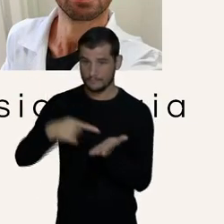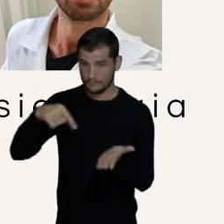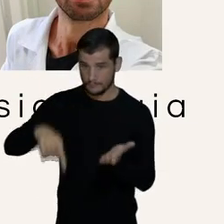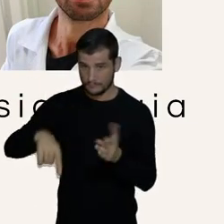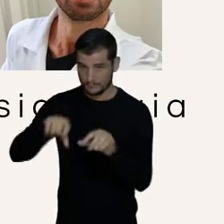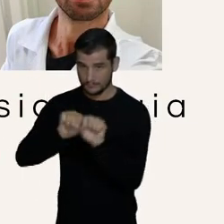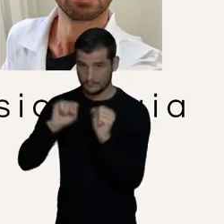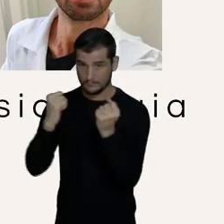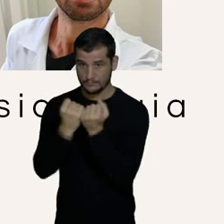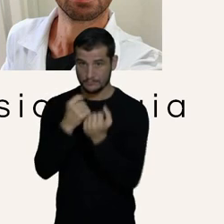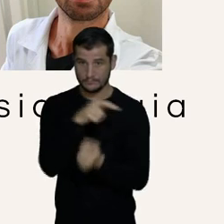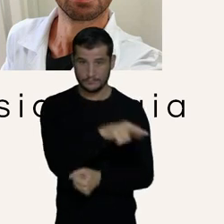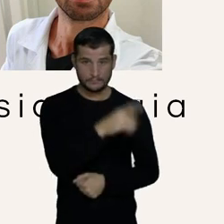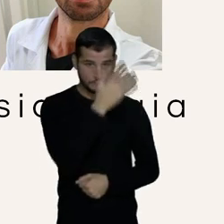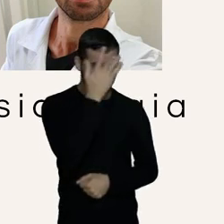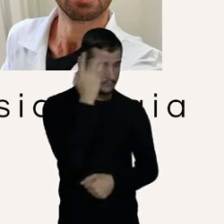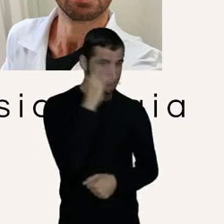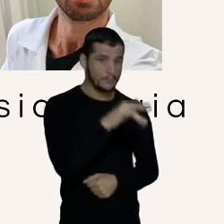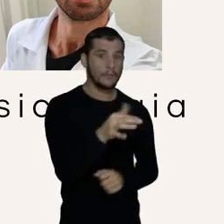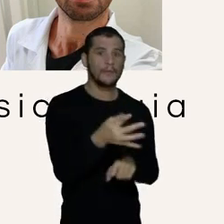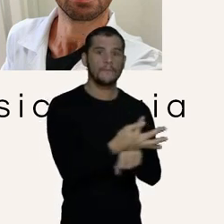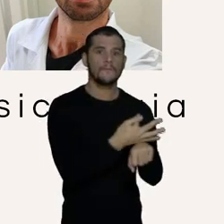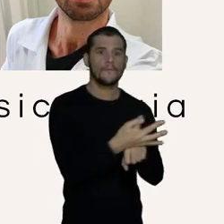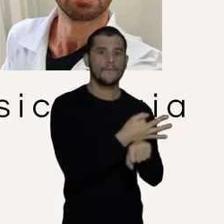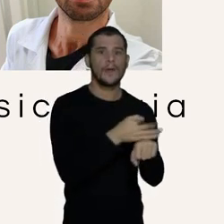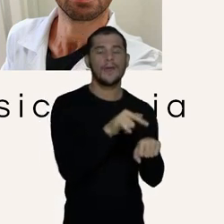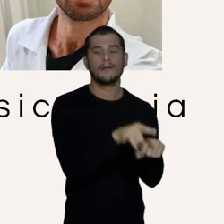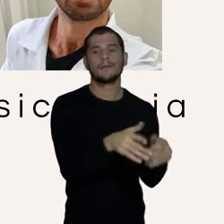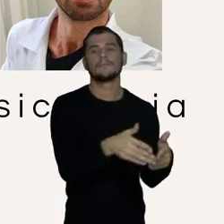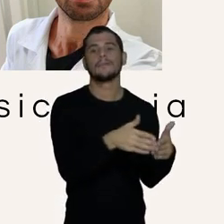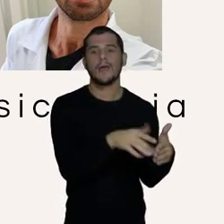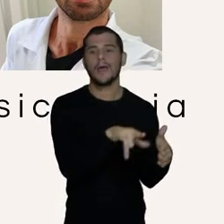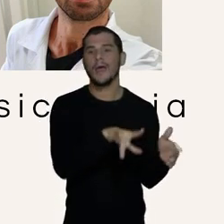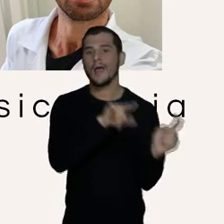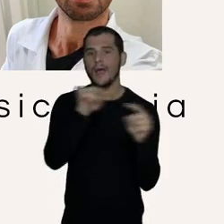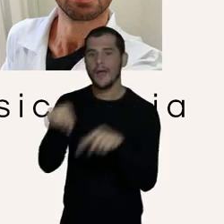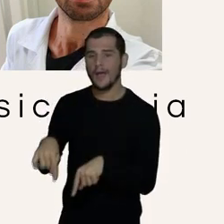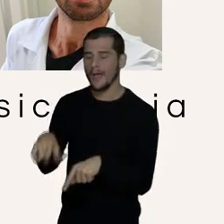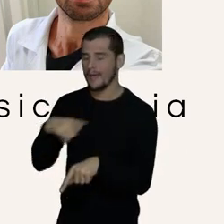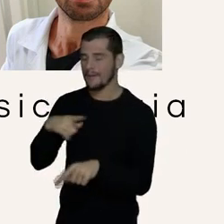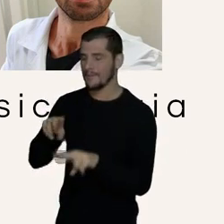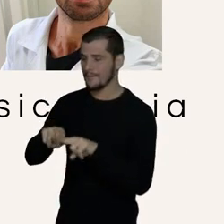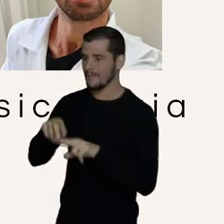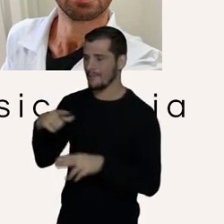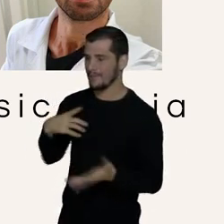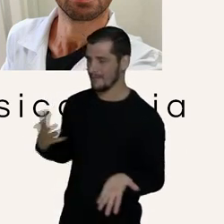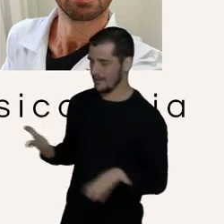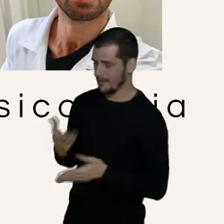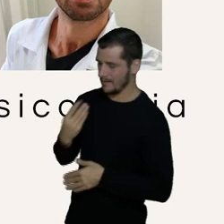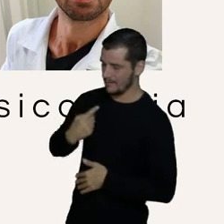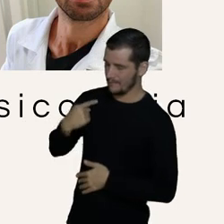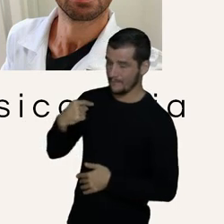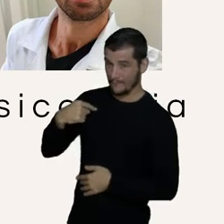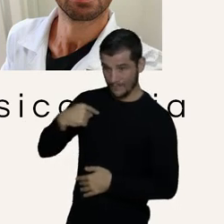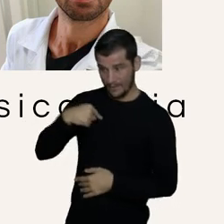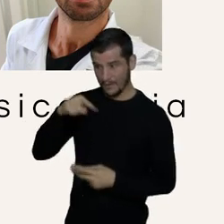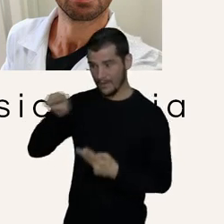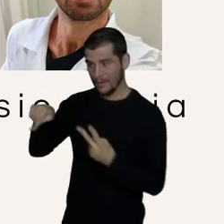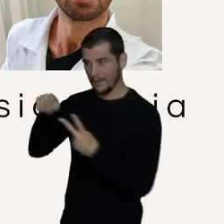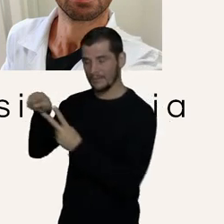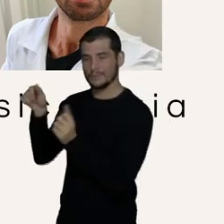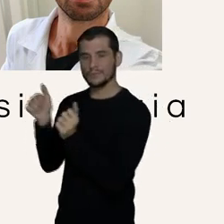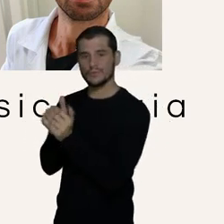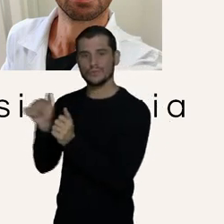chicota Assumimos essa tarefa de vir aqui conversar um pouquinho com vocês então o Dr chicota é outro nosso médico